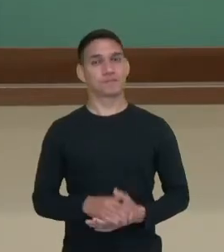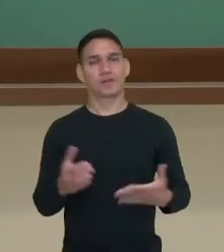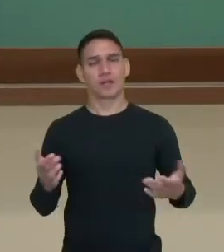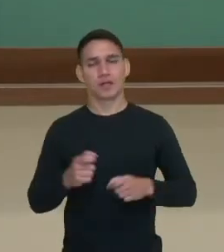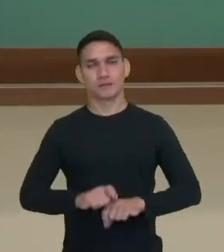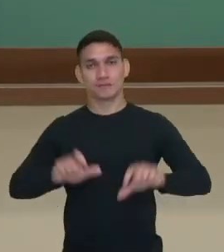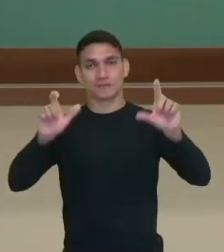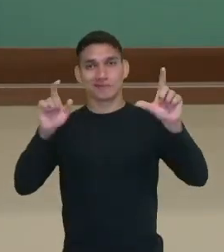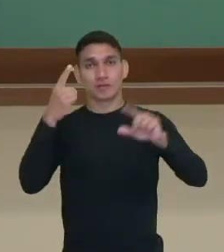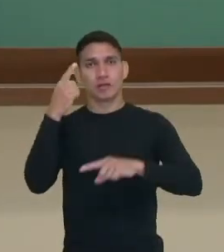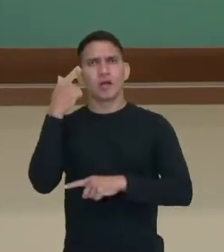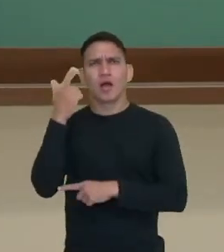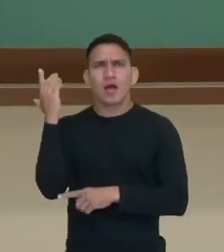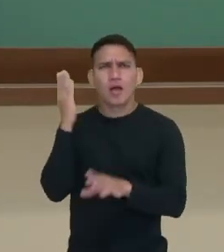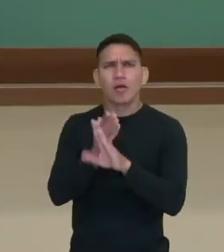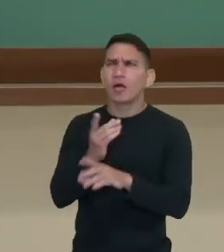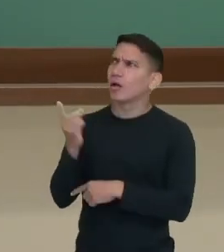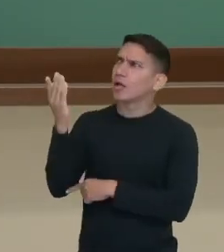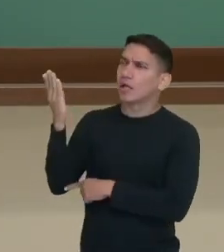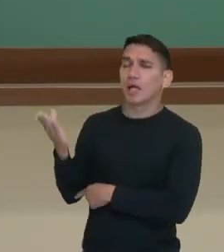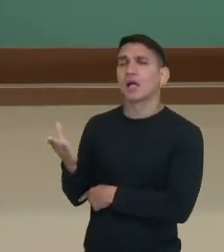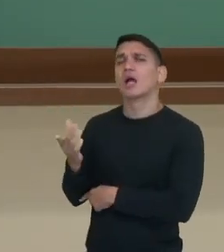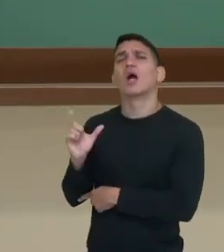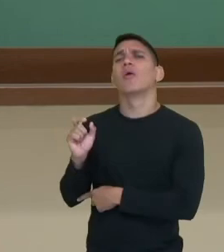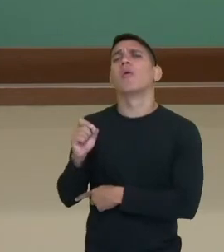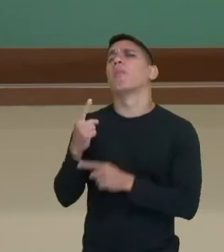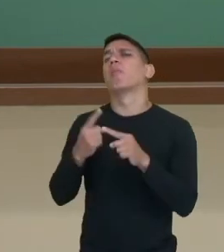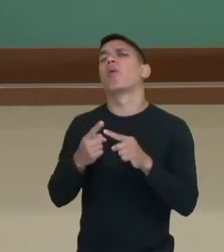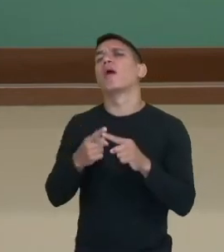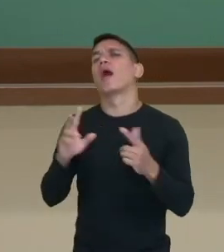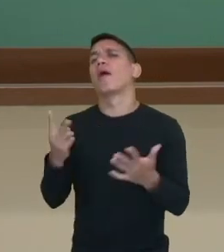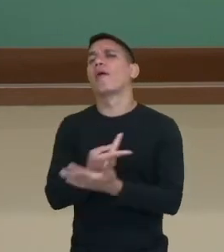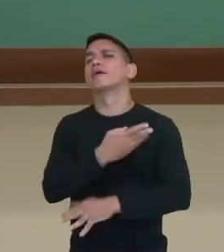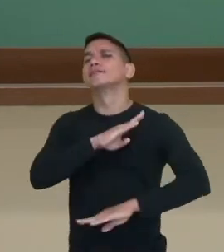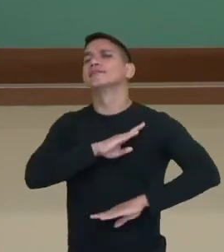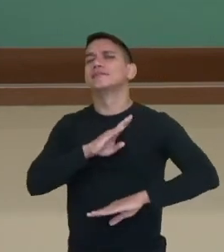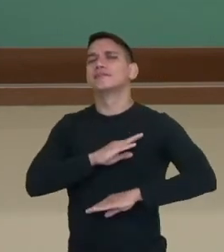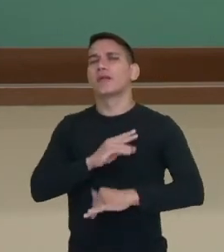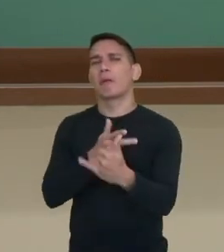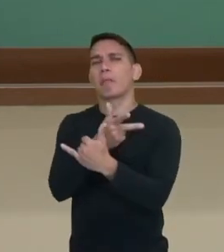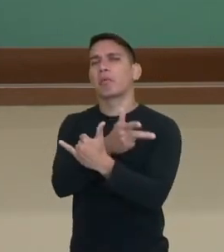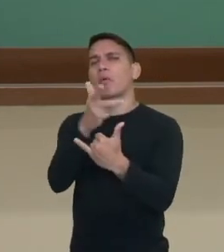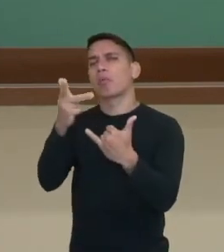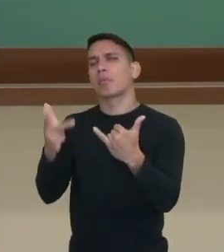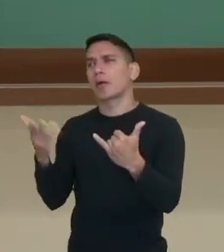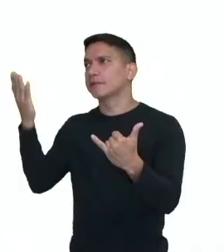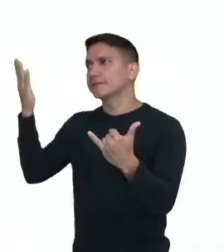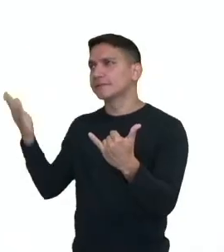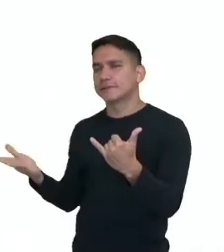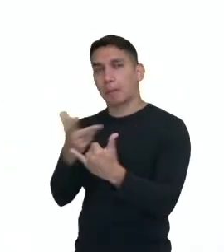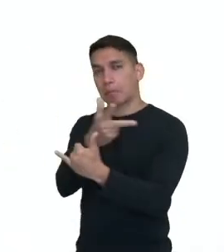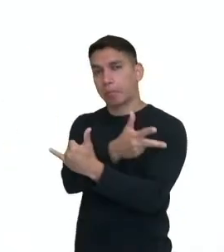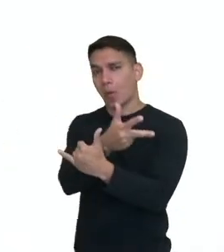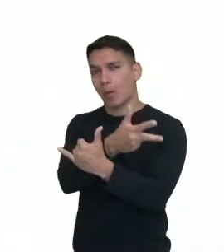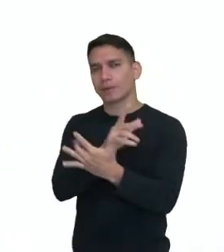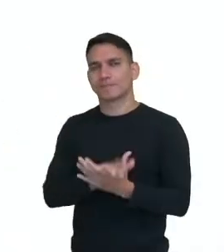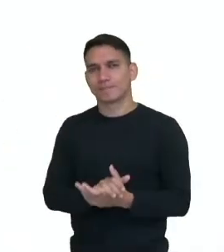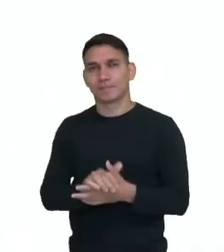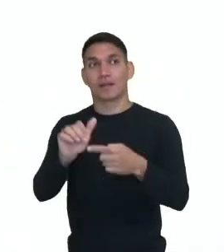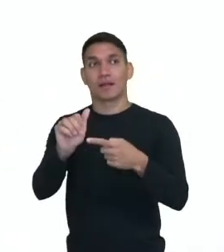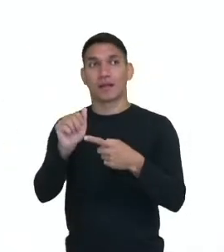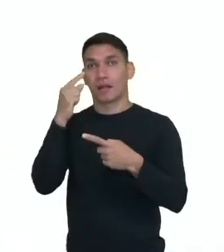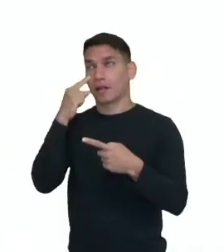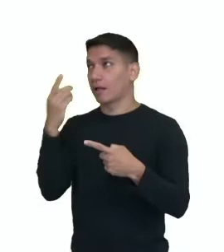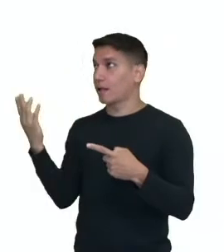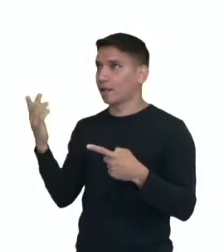Voltamos. Encontrou a justificativa para cada próclise? Então vamos conferir. Letra A, nós temos